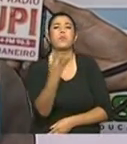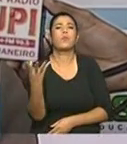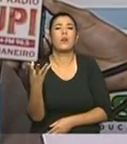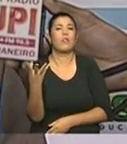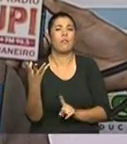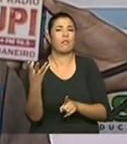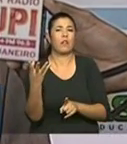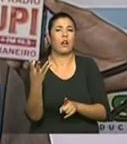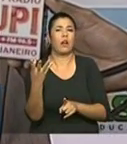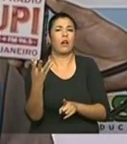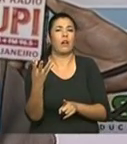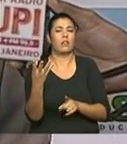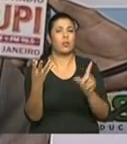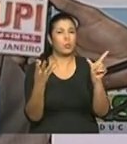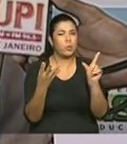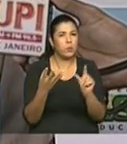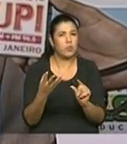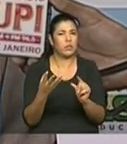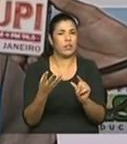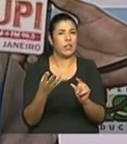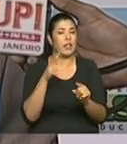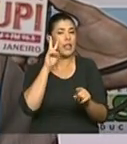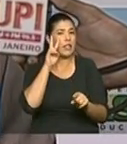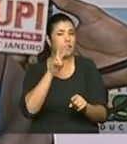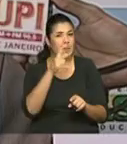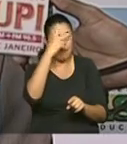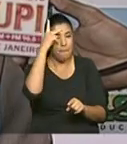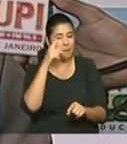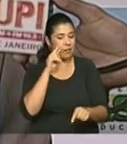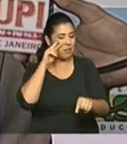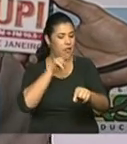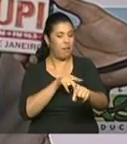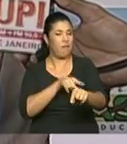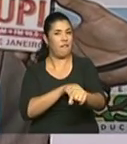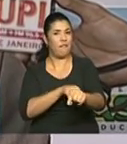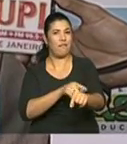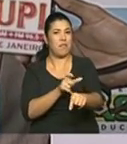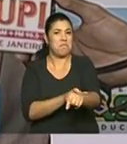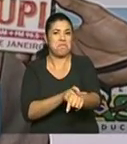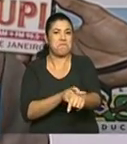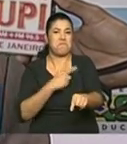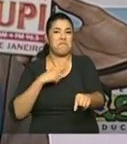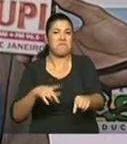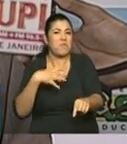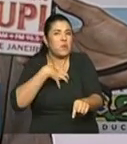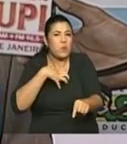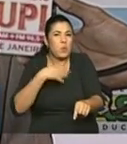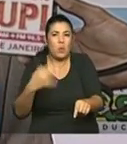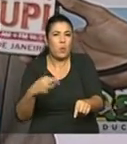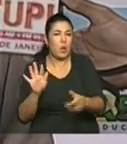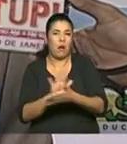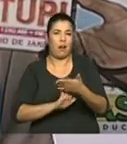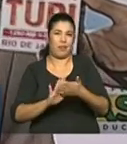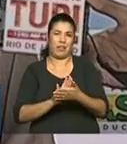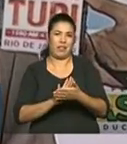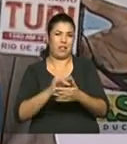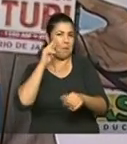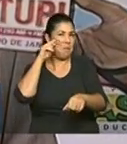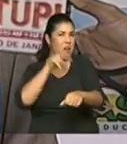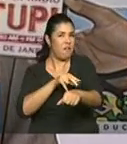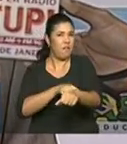de casos muito importantes, e as manchas são manchas indolores, não coçam, né? Muitas vezes as pessoas não